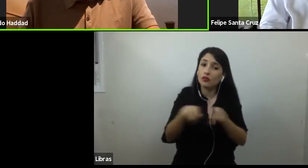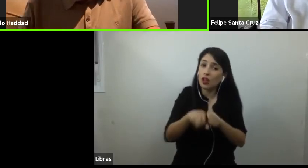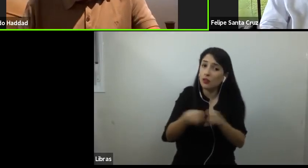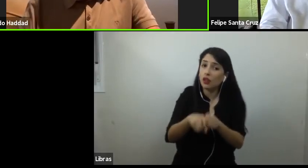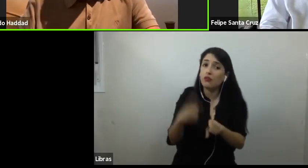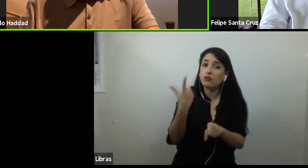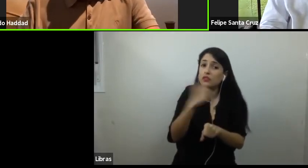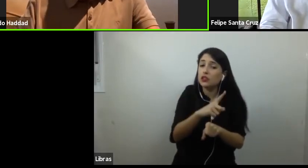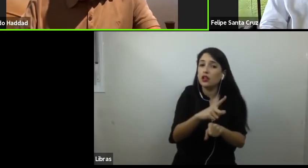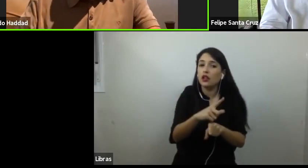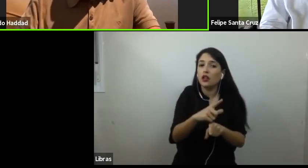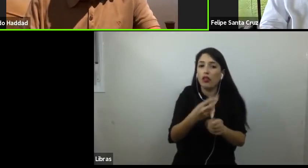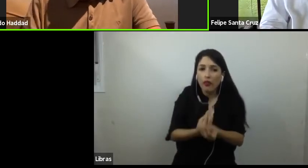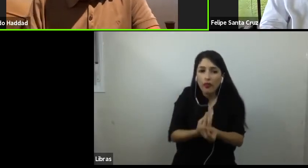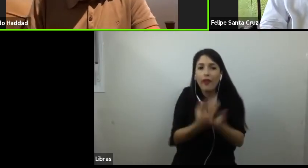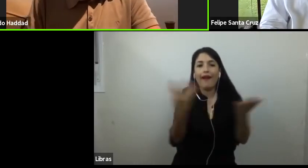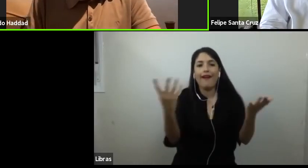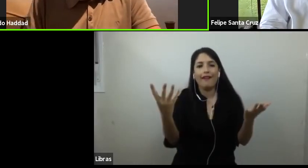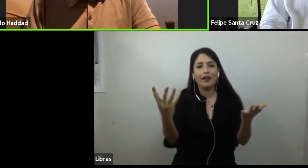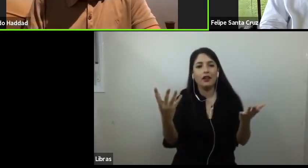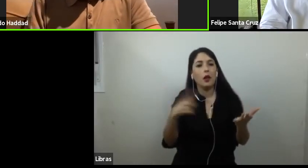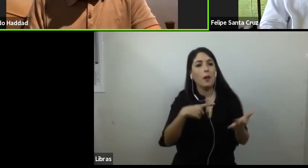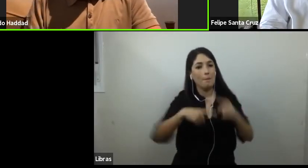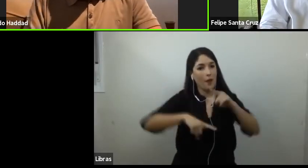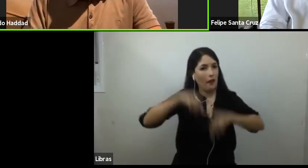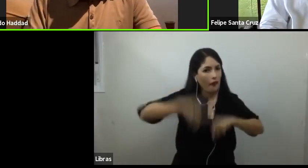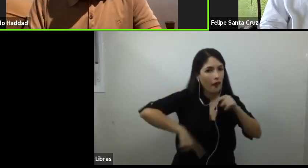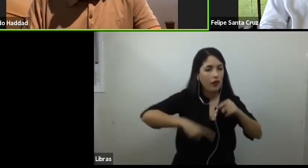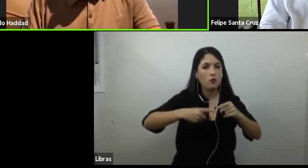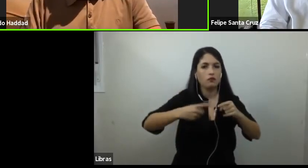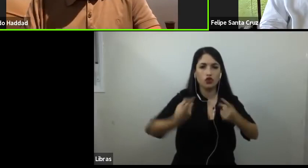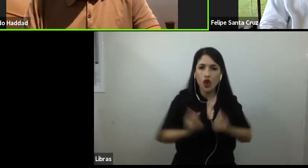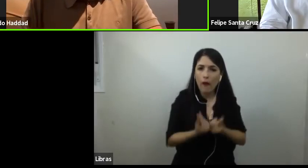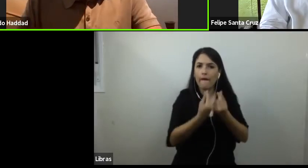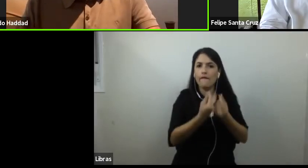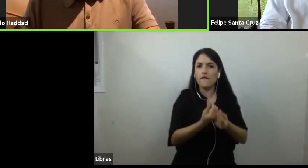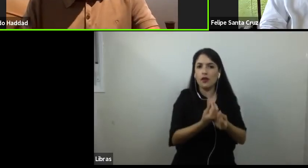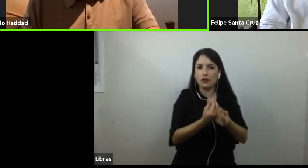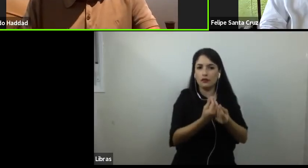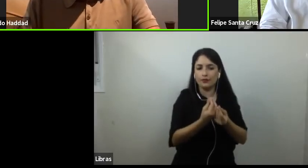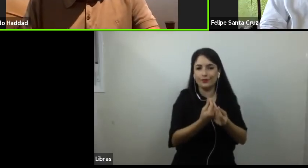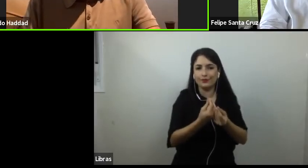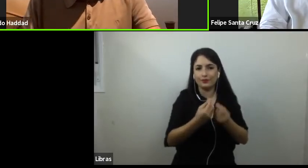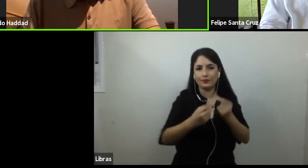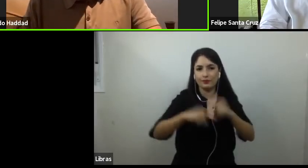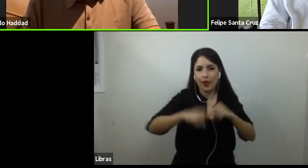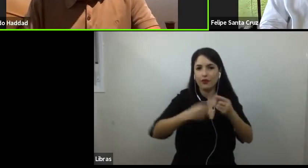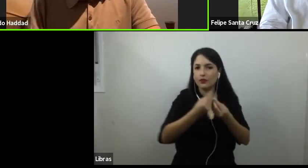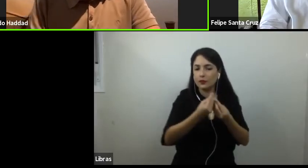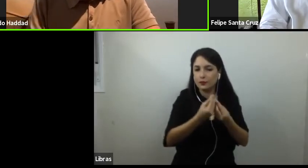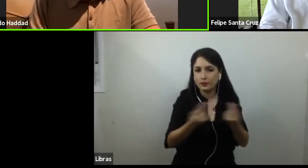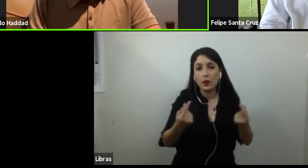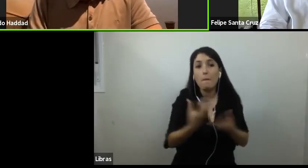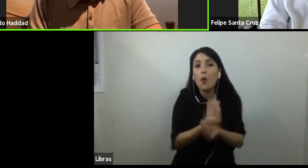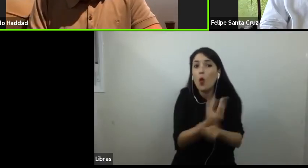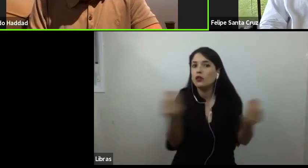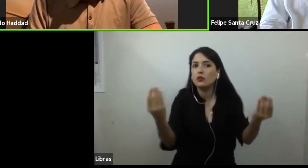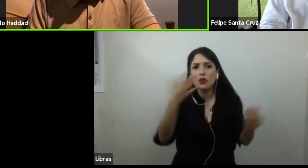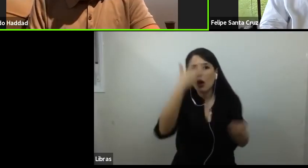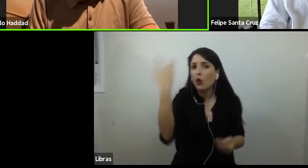acesso aos bens materiais e espirituais aos quais muitos brasileiros ainda não têm